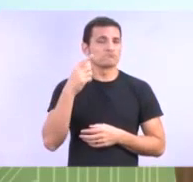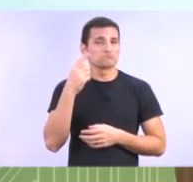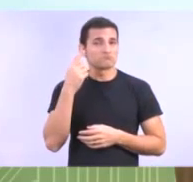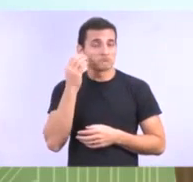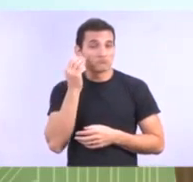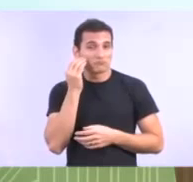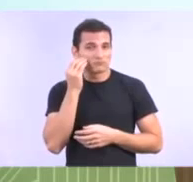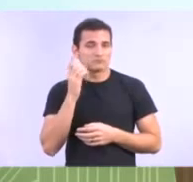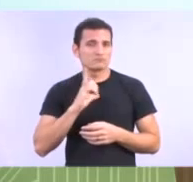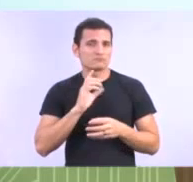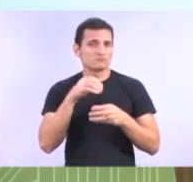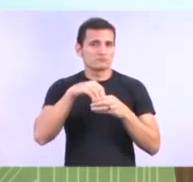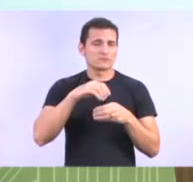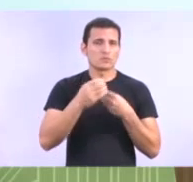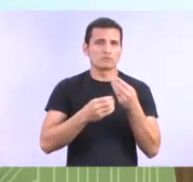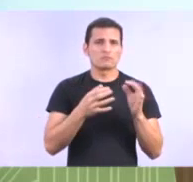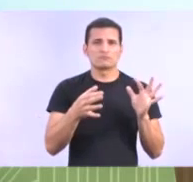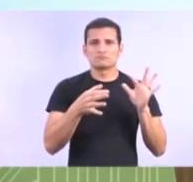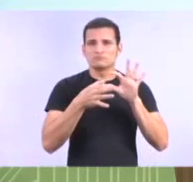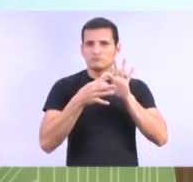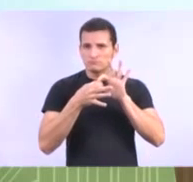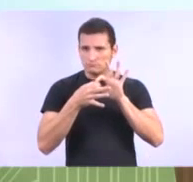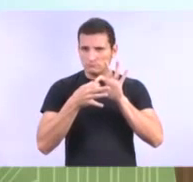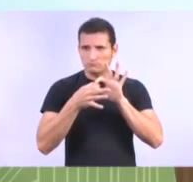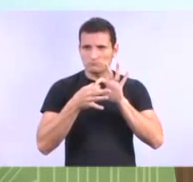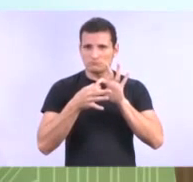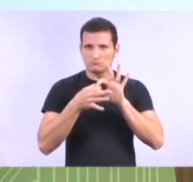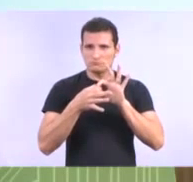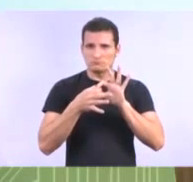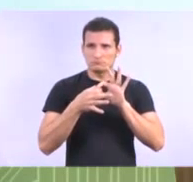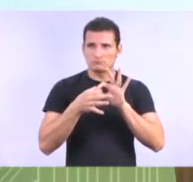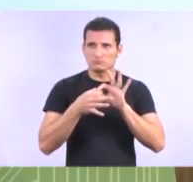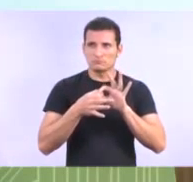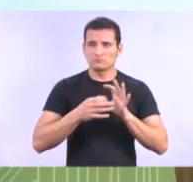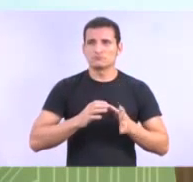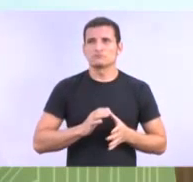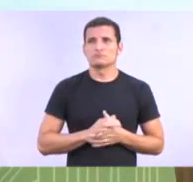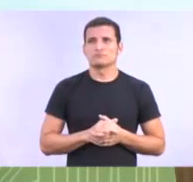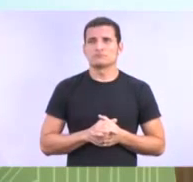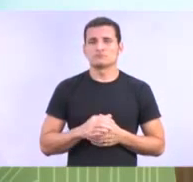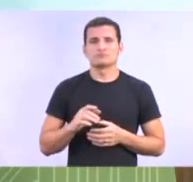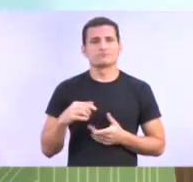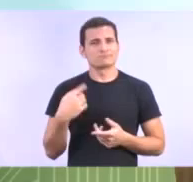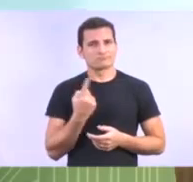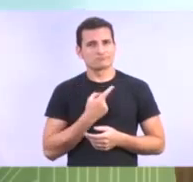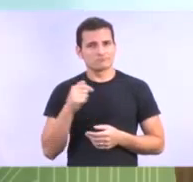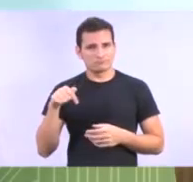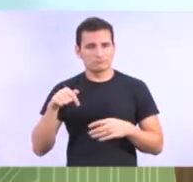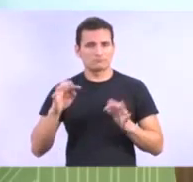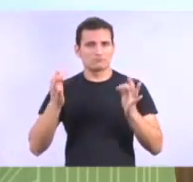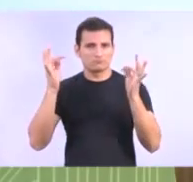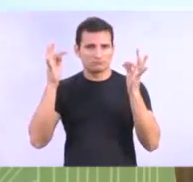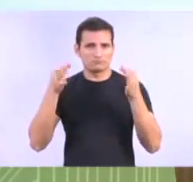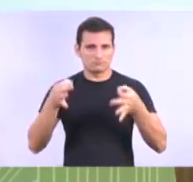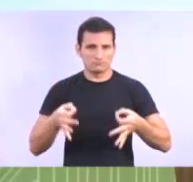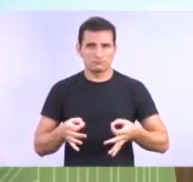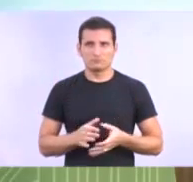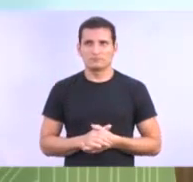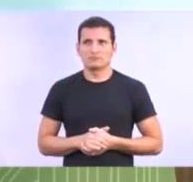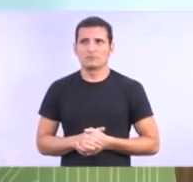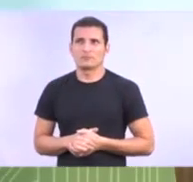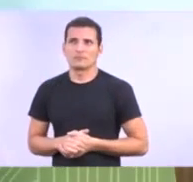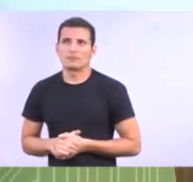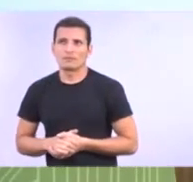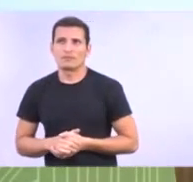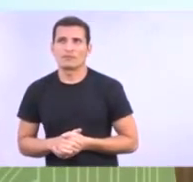dessa ideia da unificação em torno de algo. No nosso caso aqui, a tecnologia, correto? Vamos então